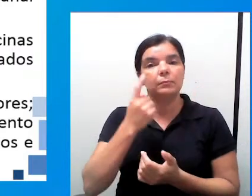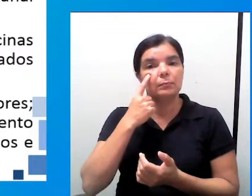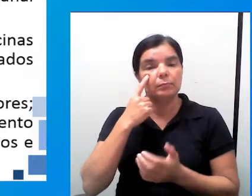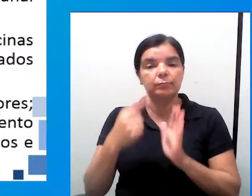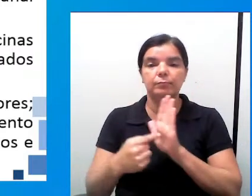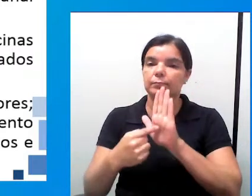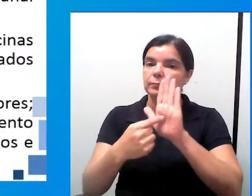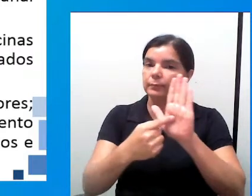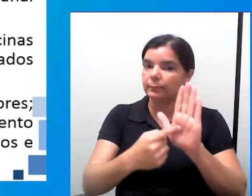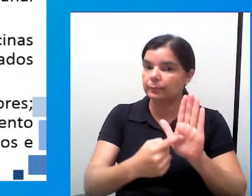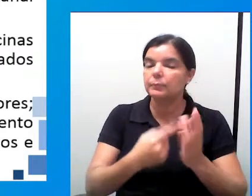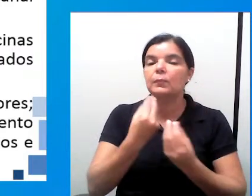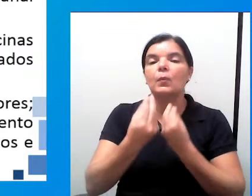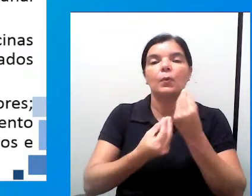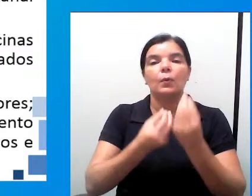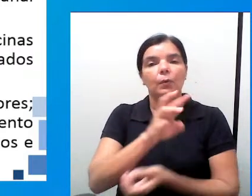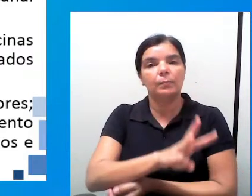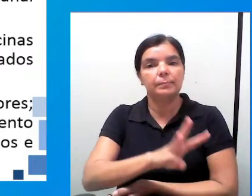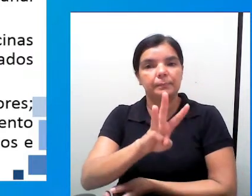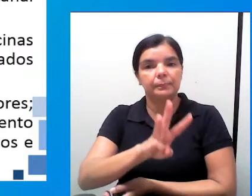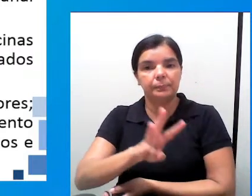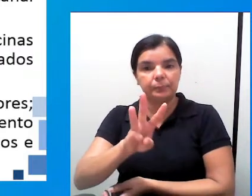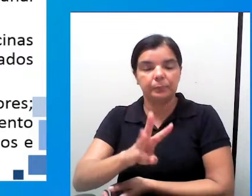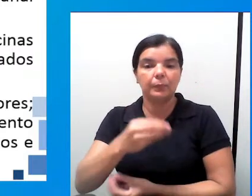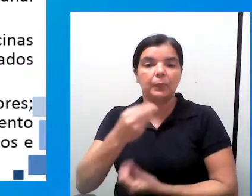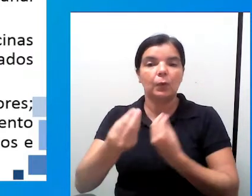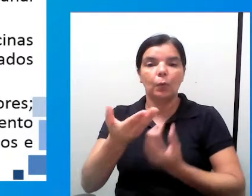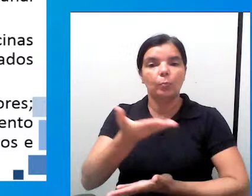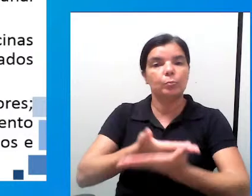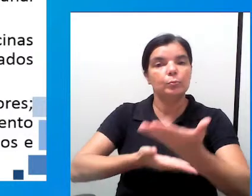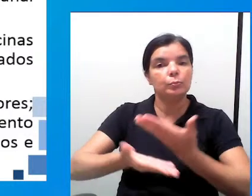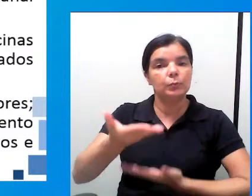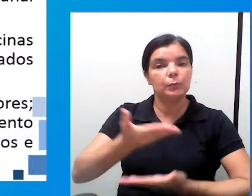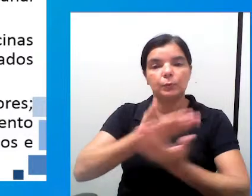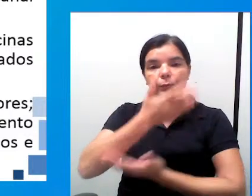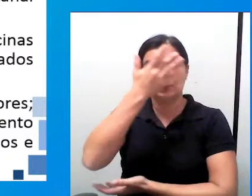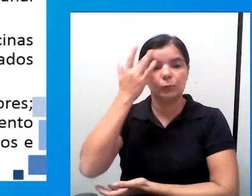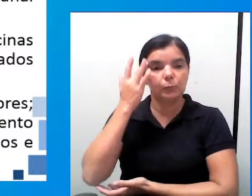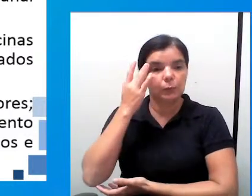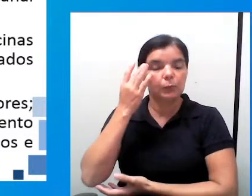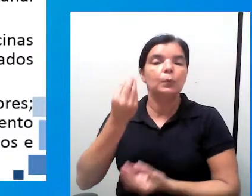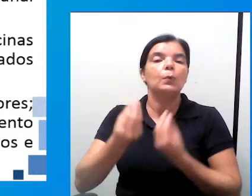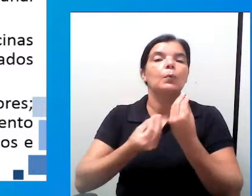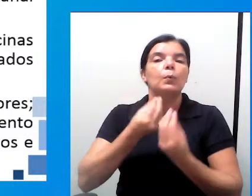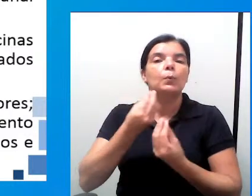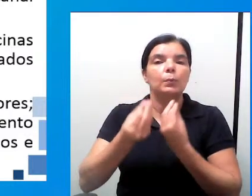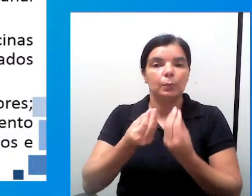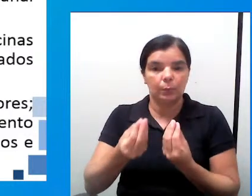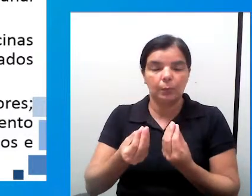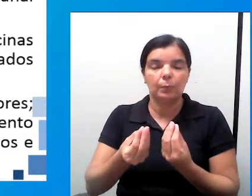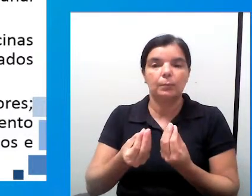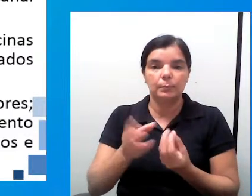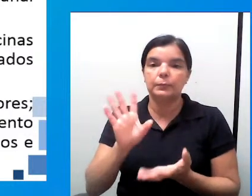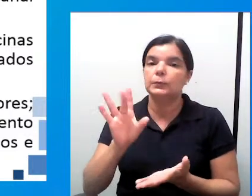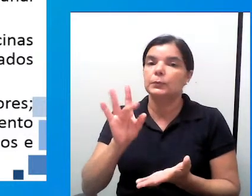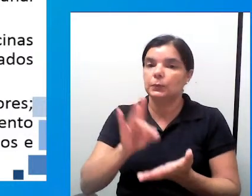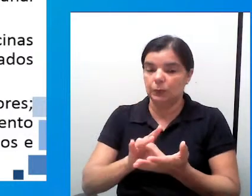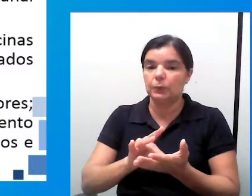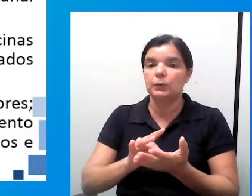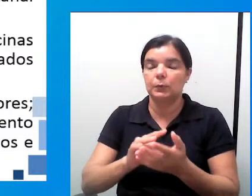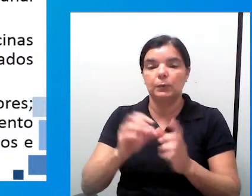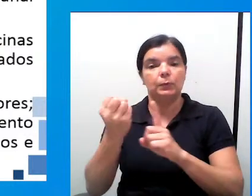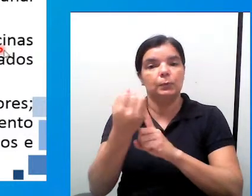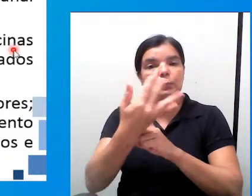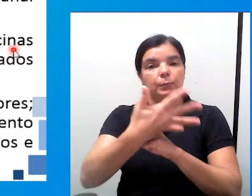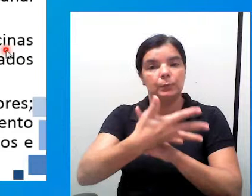esses sites, como é que ficou, como é que foi a interação com o público. Então, como é que ele extensionou realmente, executou a extensão para